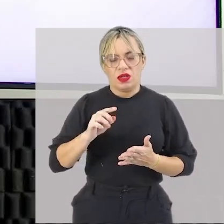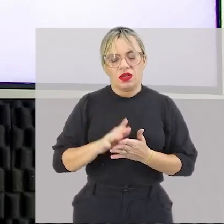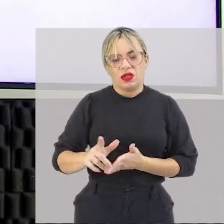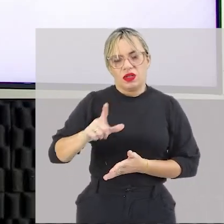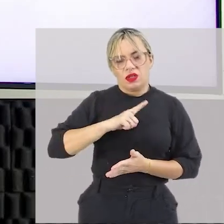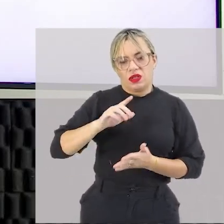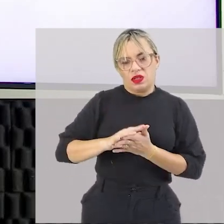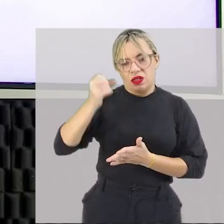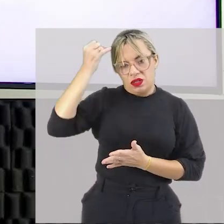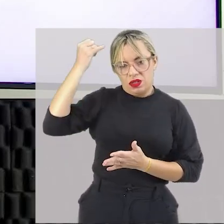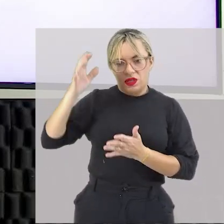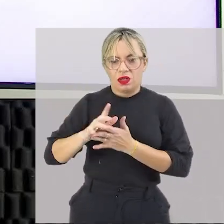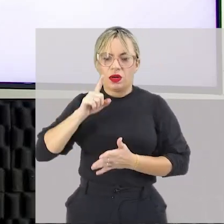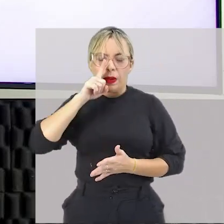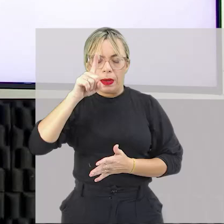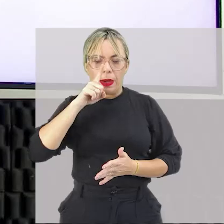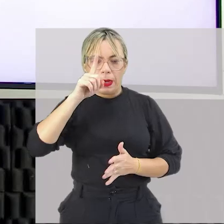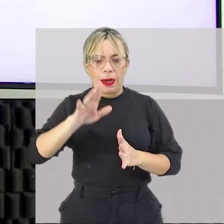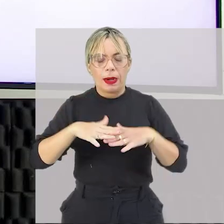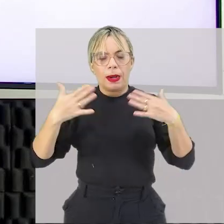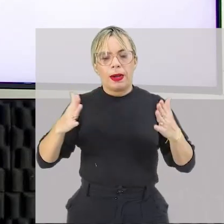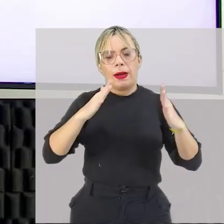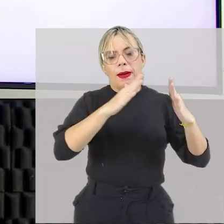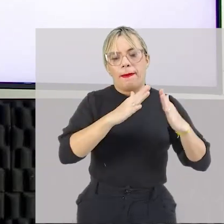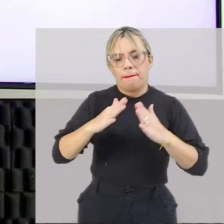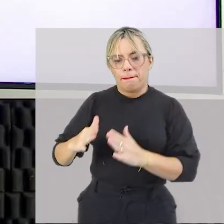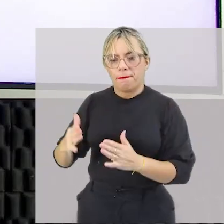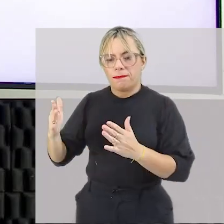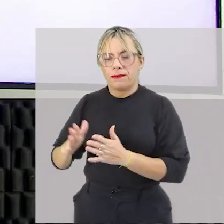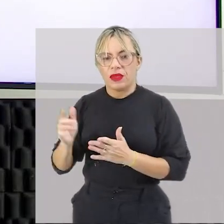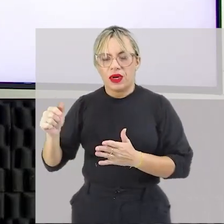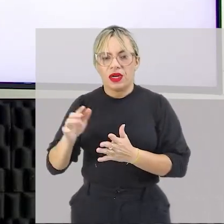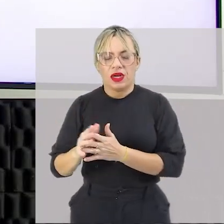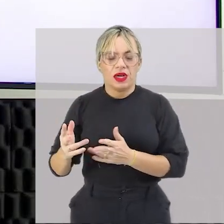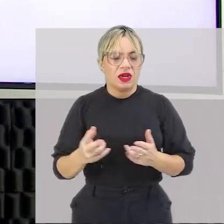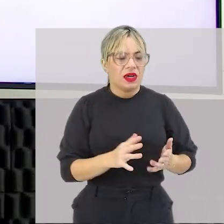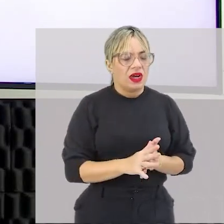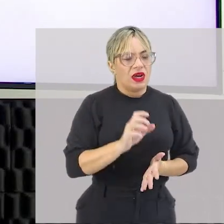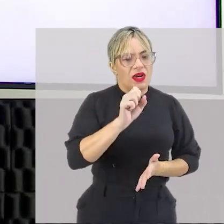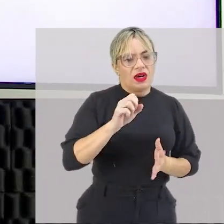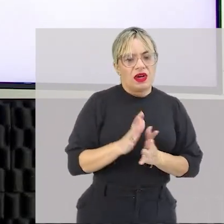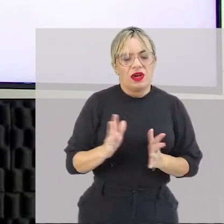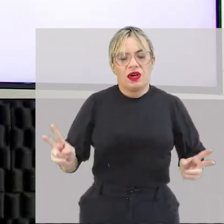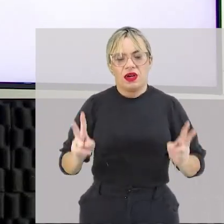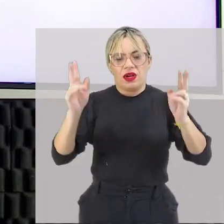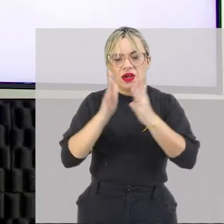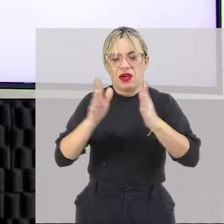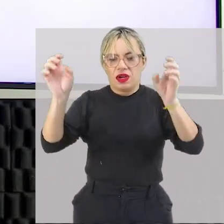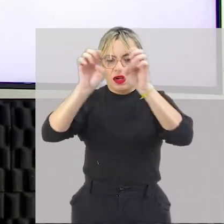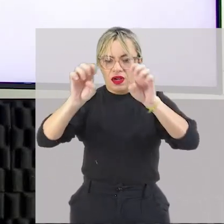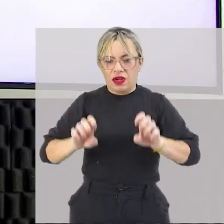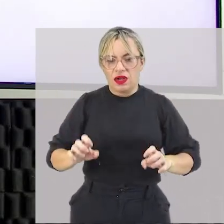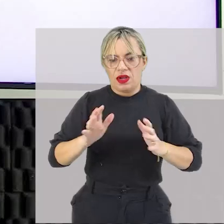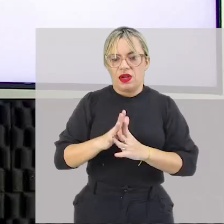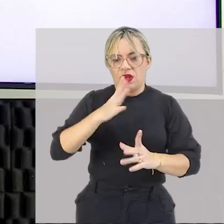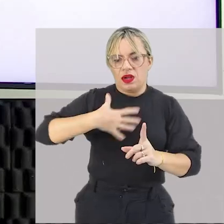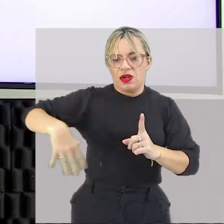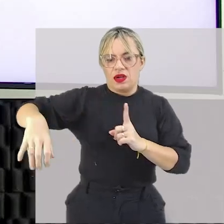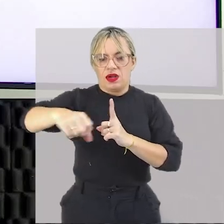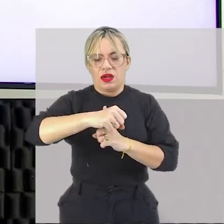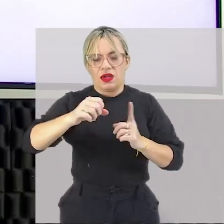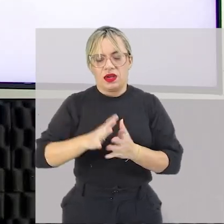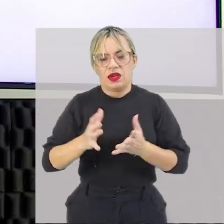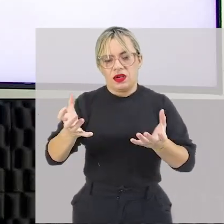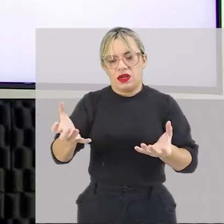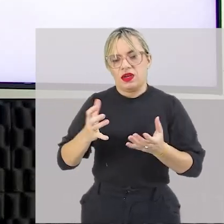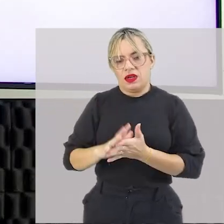perigo, então associar a favela a algo perigoso, é o mesmo que reafirmar os valores e estruturas da sociedade, que busca